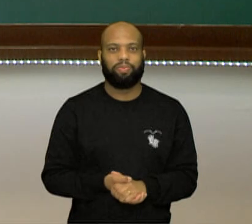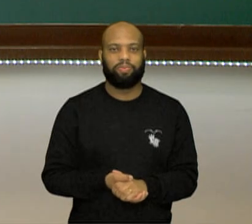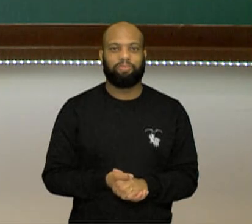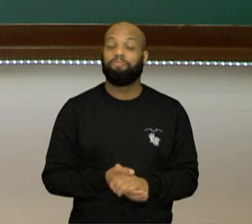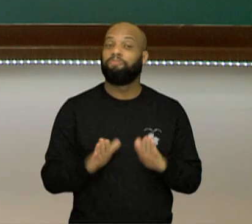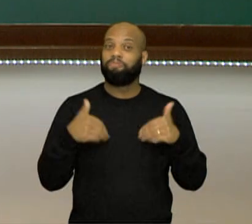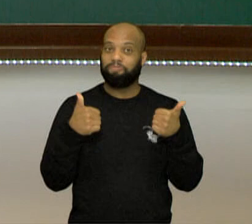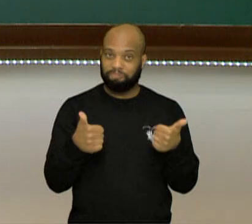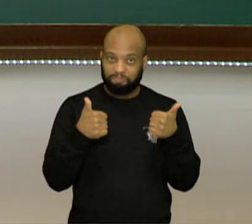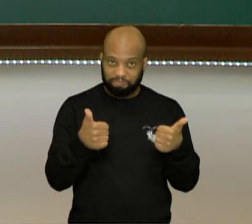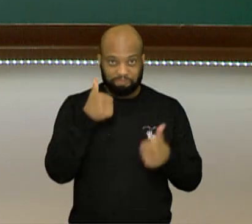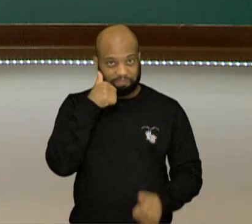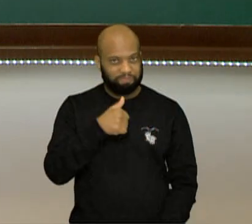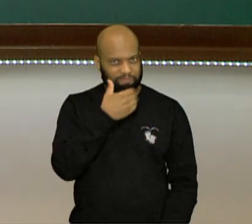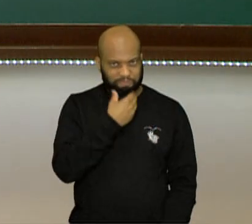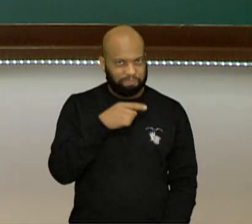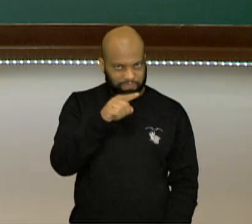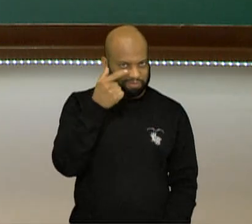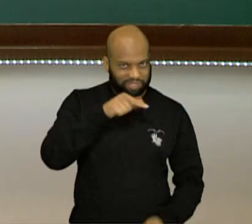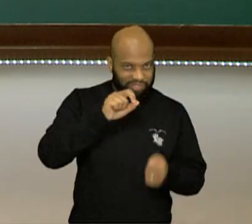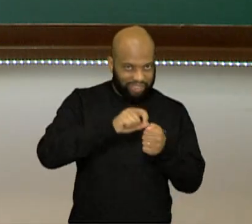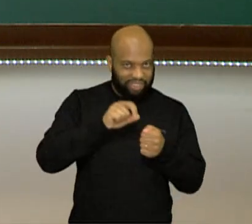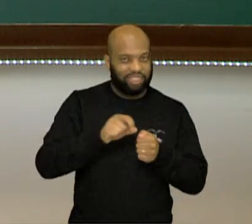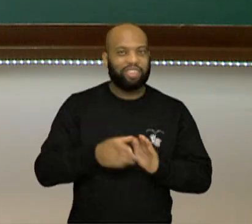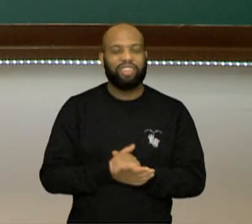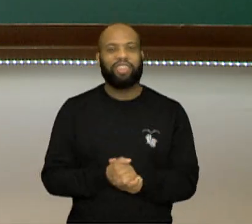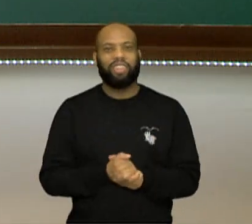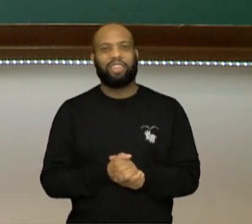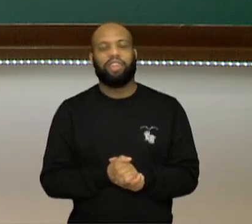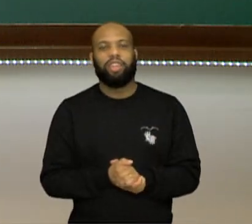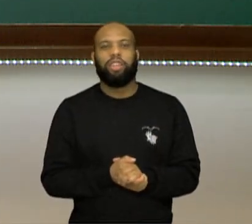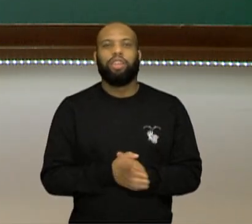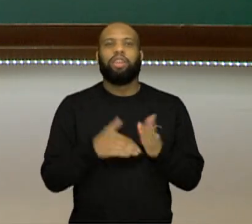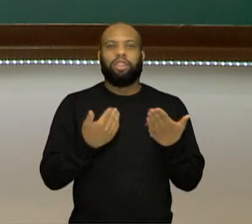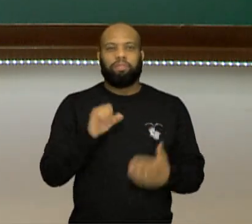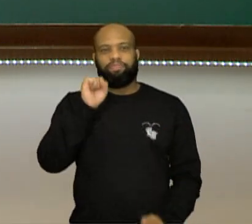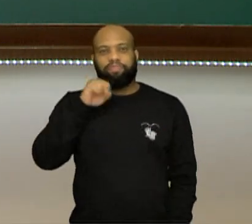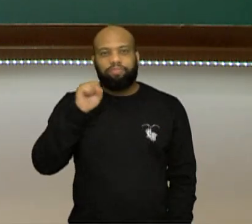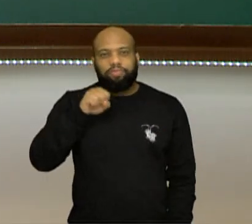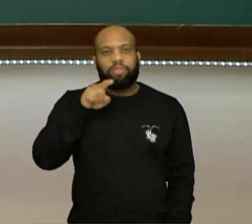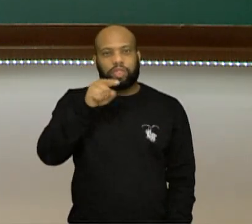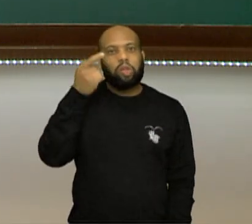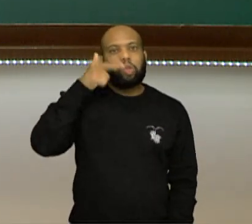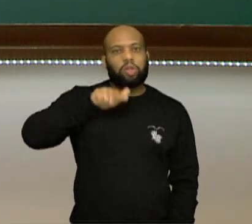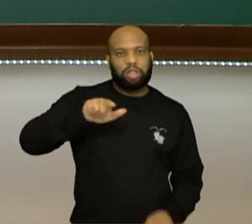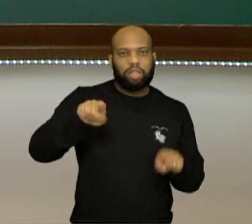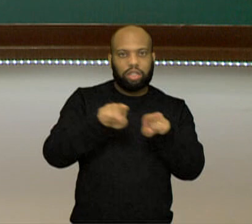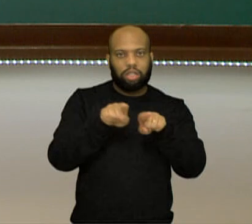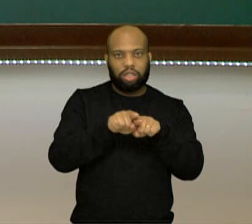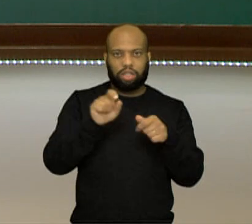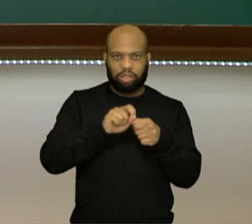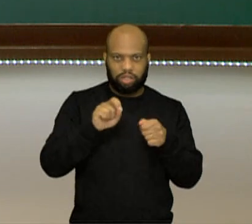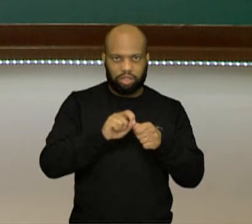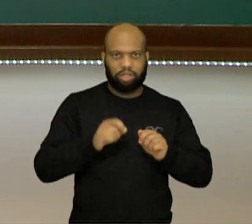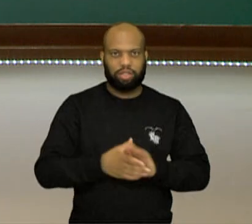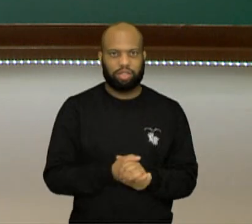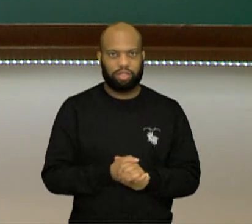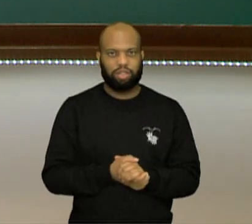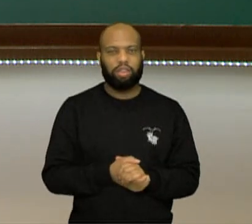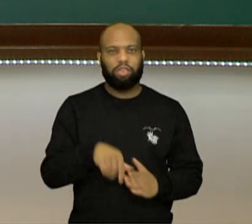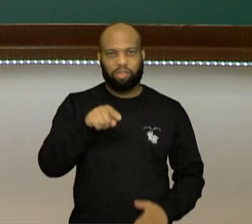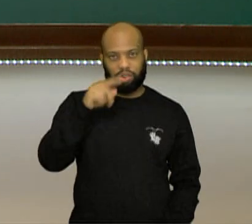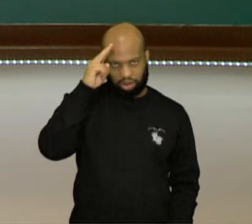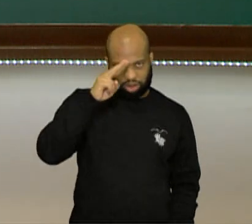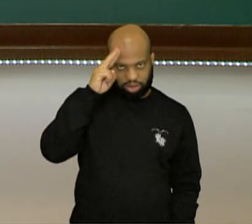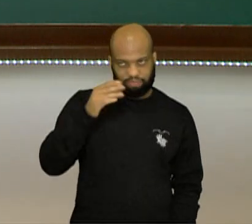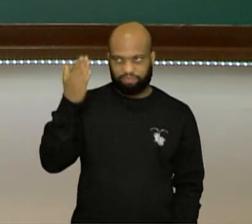Boa, meu querido, boa, minha querida. Fechou aí? Claro que você consegue, né, conseguiu fazer. Relembre a